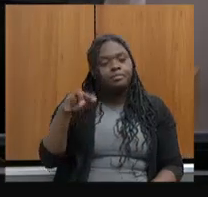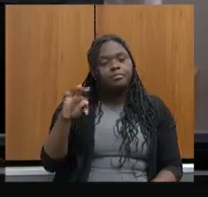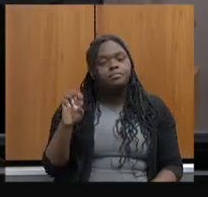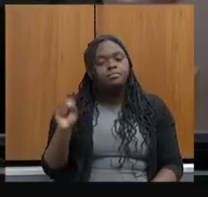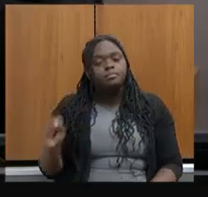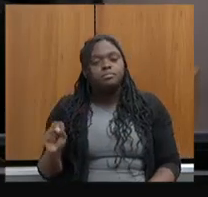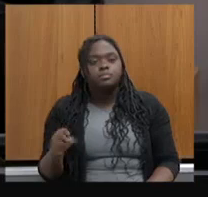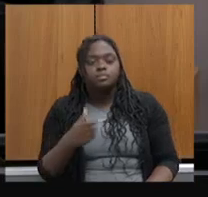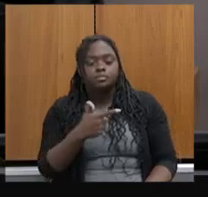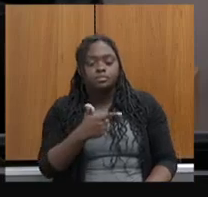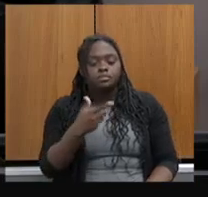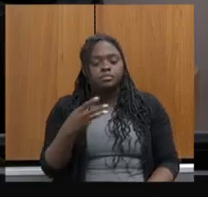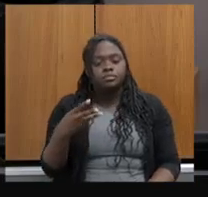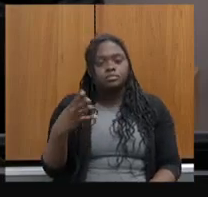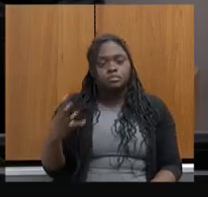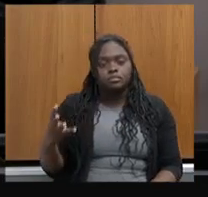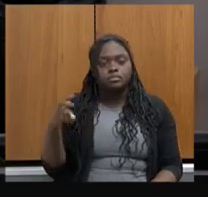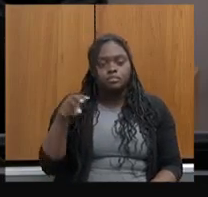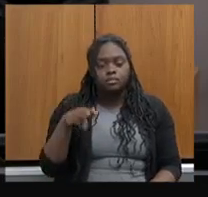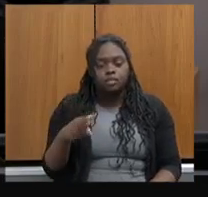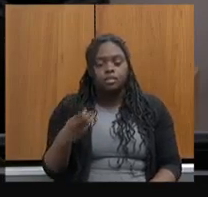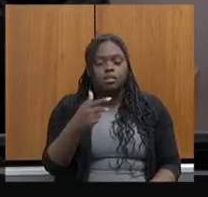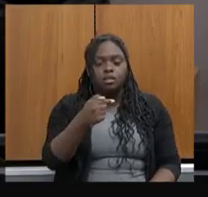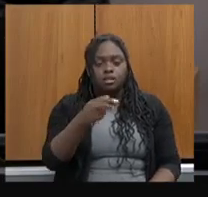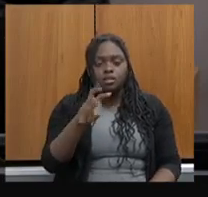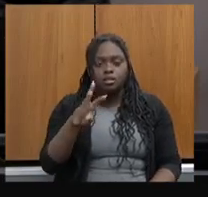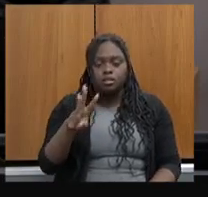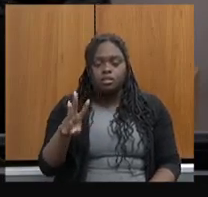milhões.735 mil reais